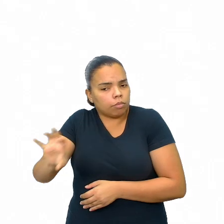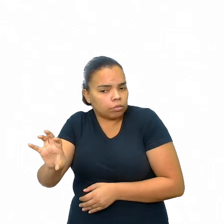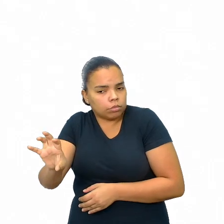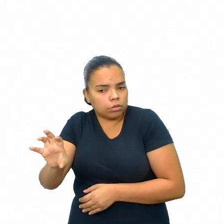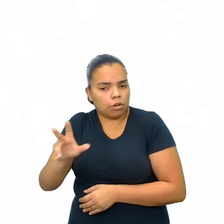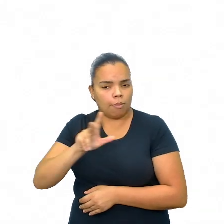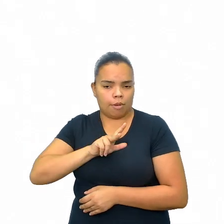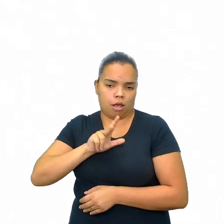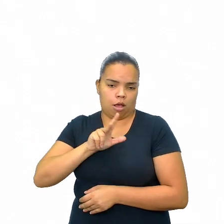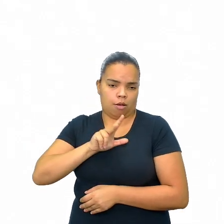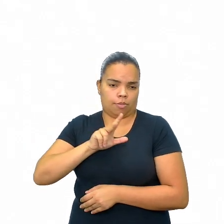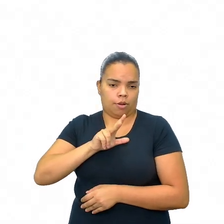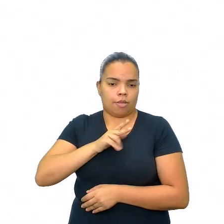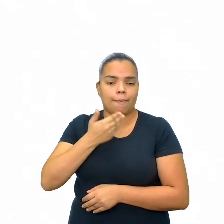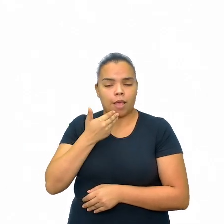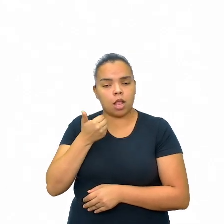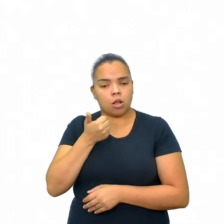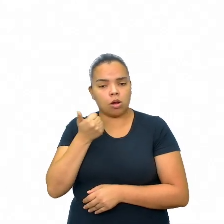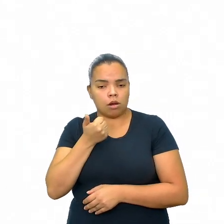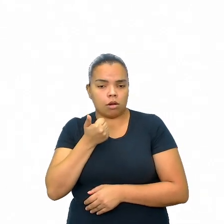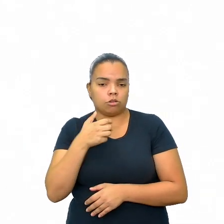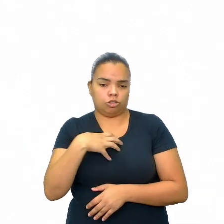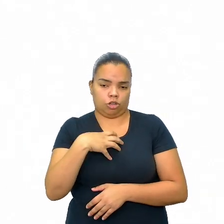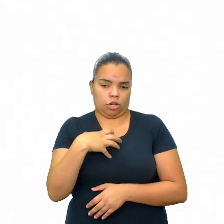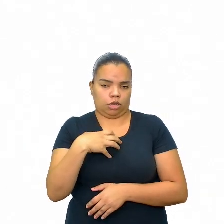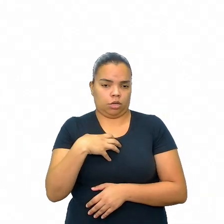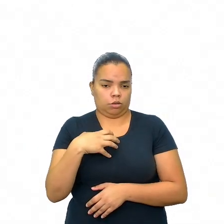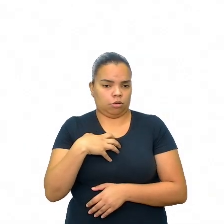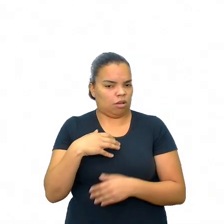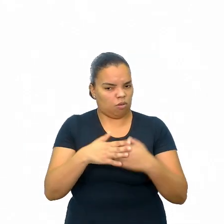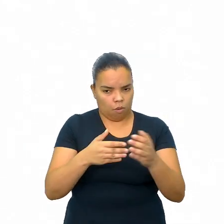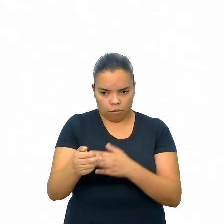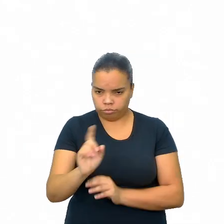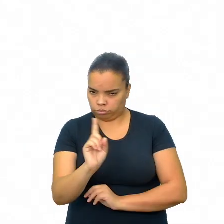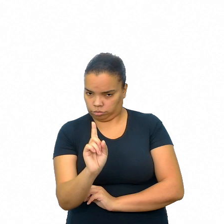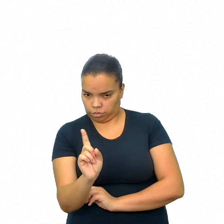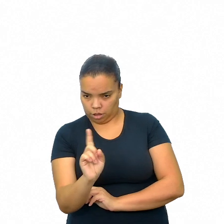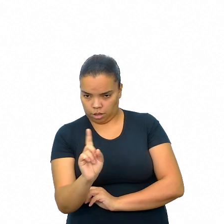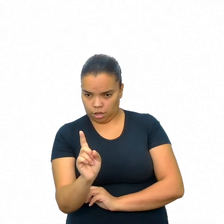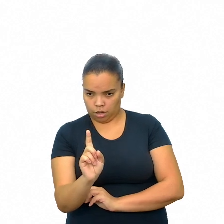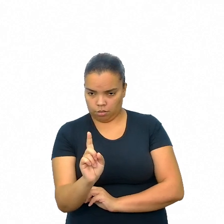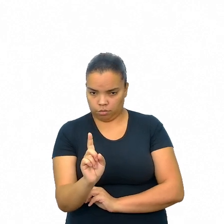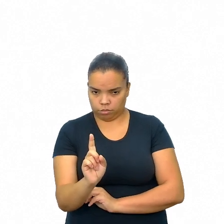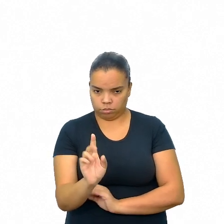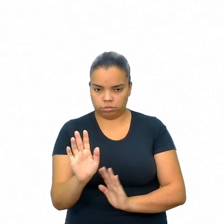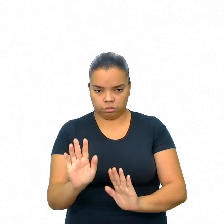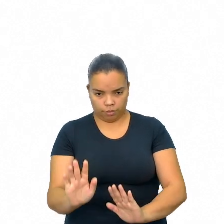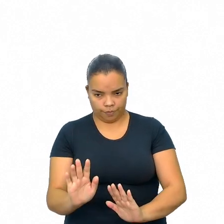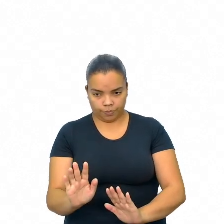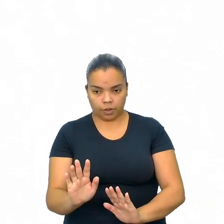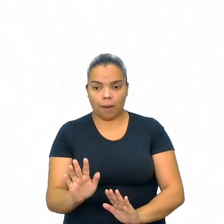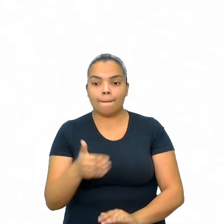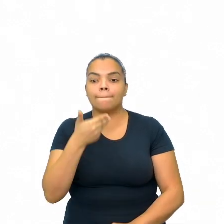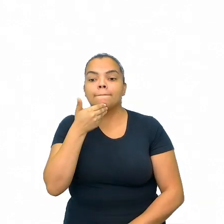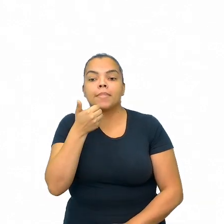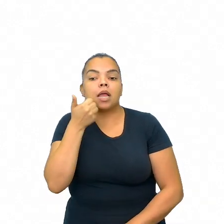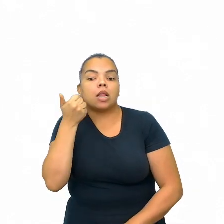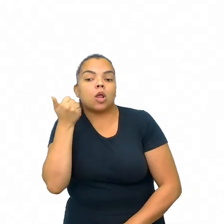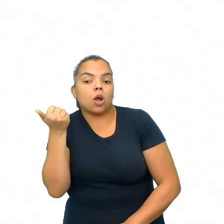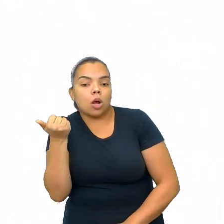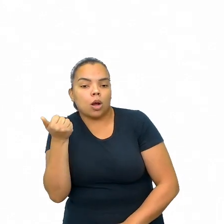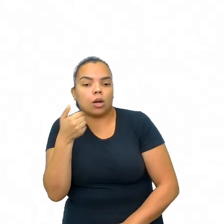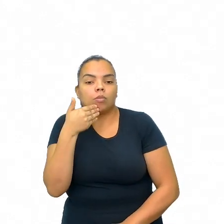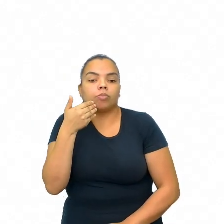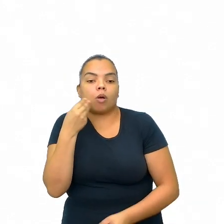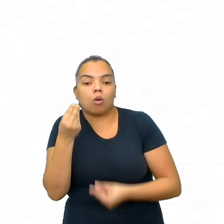seja da melhor forma possível. Não é de qualquer jeito. Escreve do jeito que você sabe. Não, é do melhor jeito.